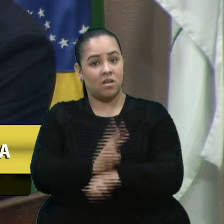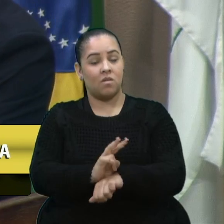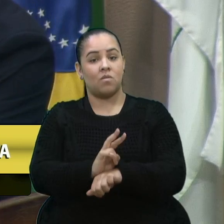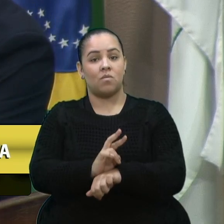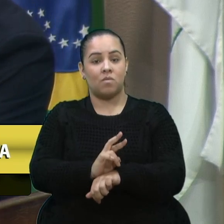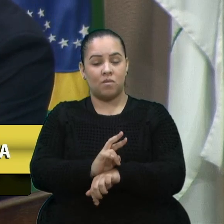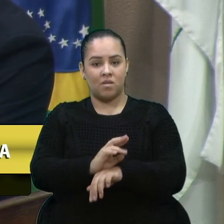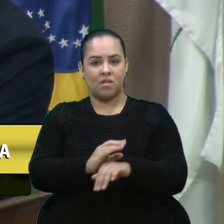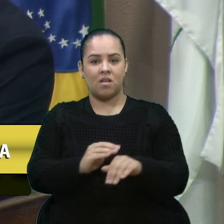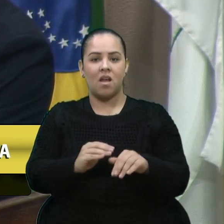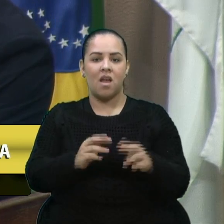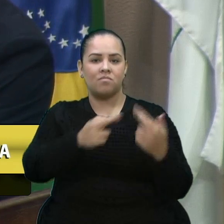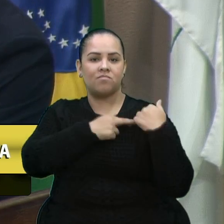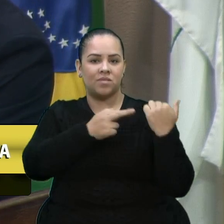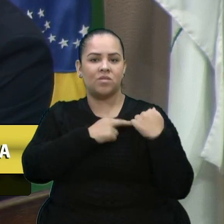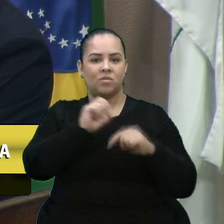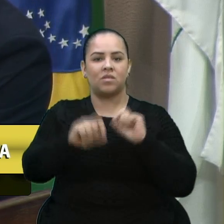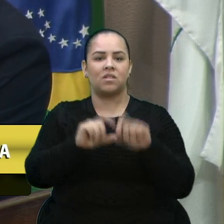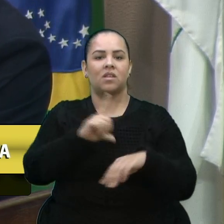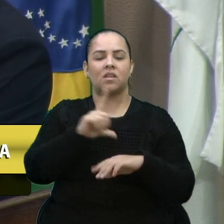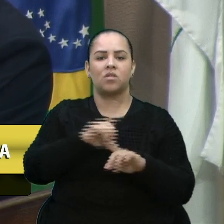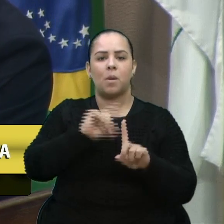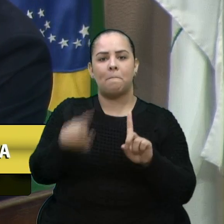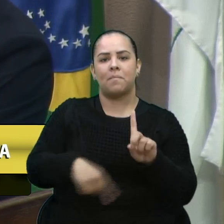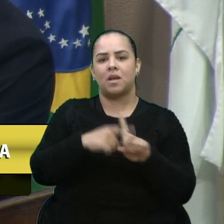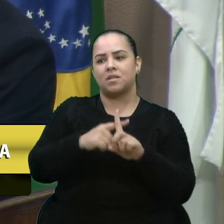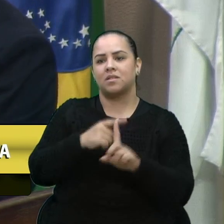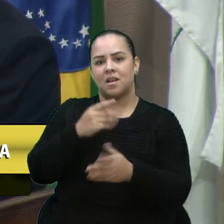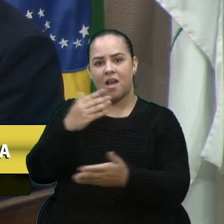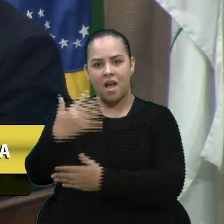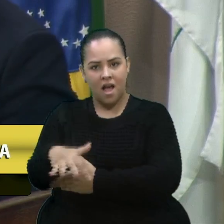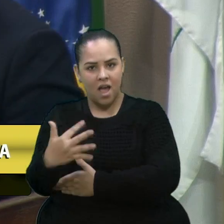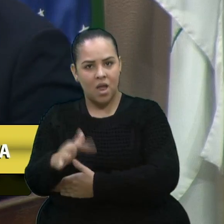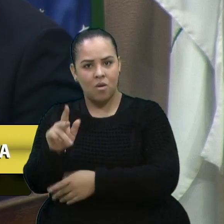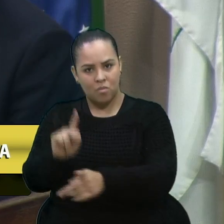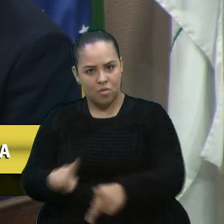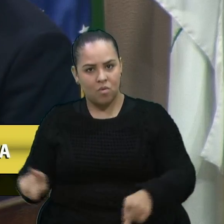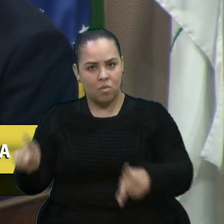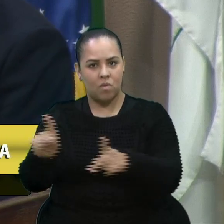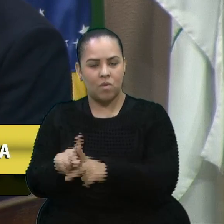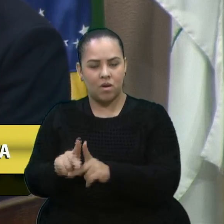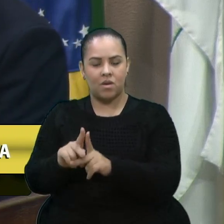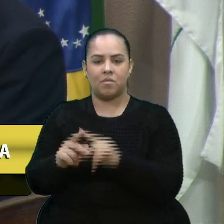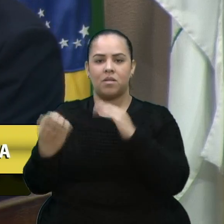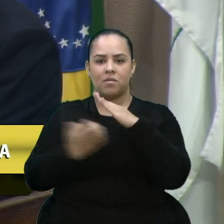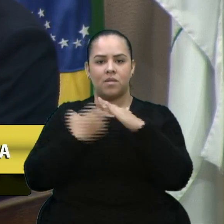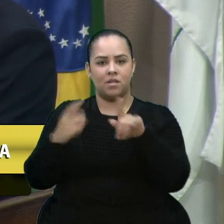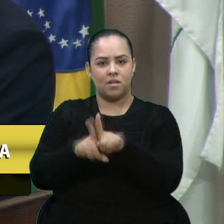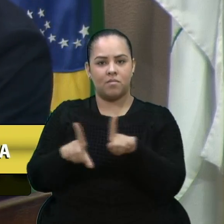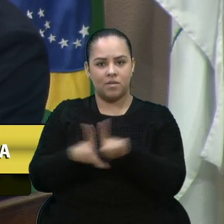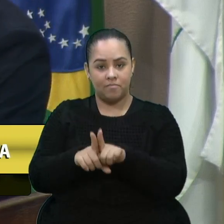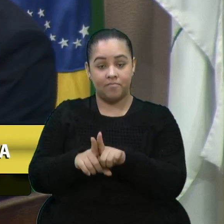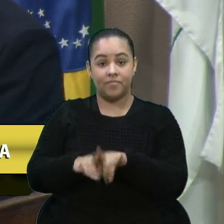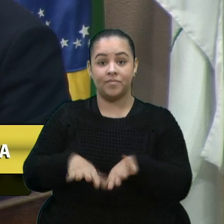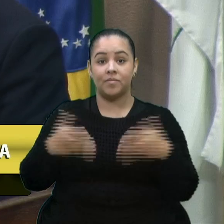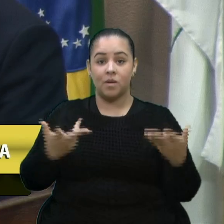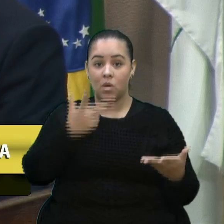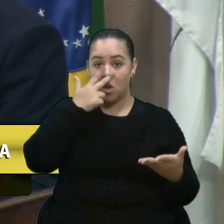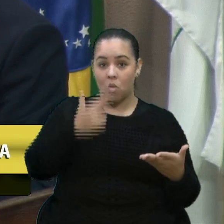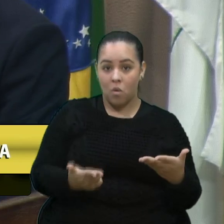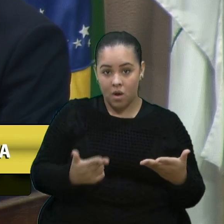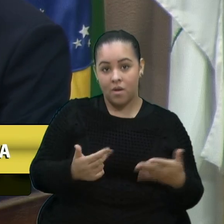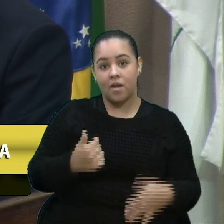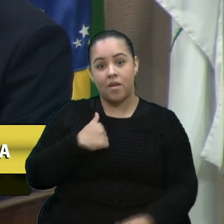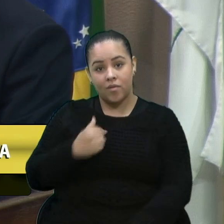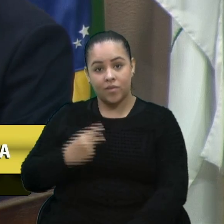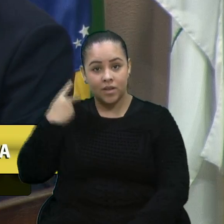qualquer ação estatal que vise trazer mais custo à população e ao empresariado. Dessa forma, esse